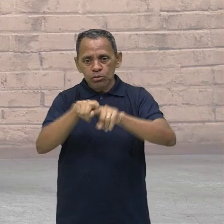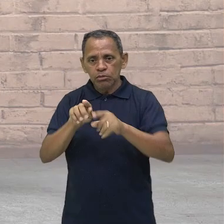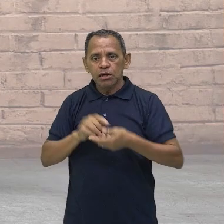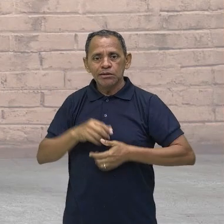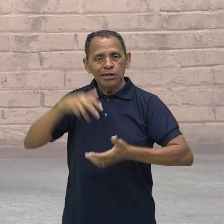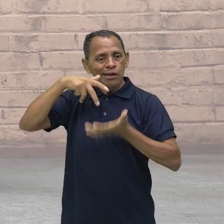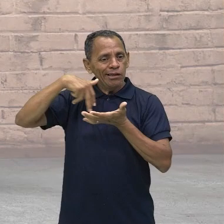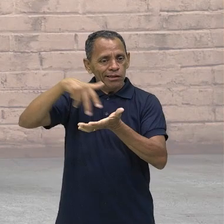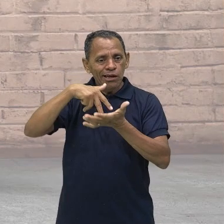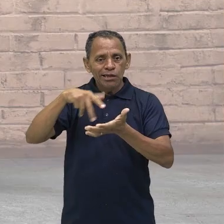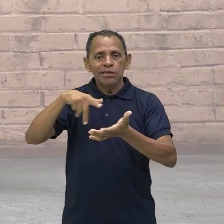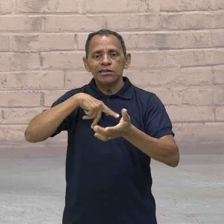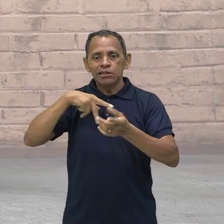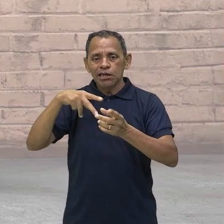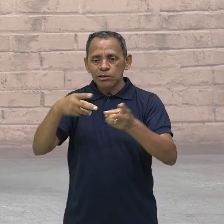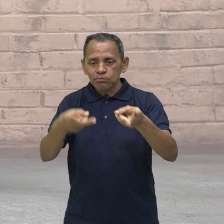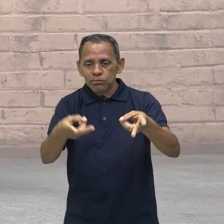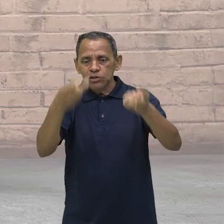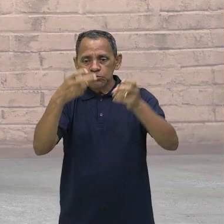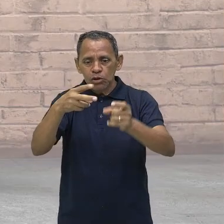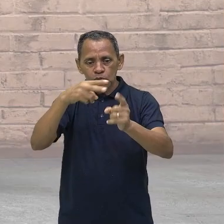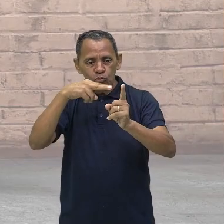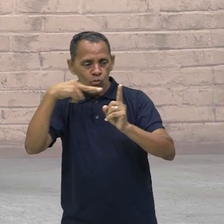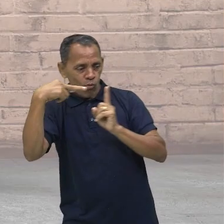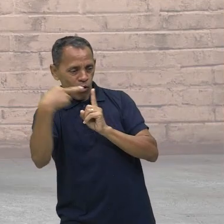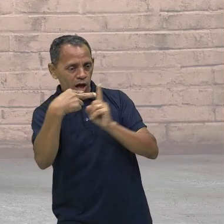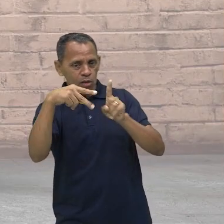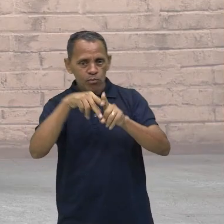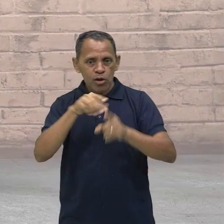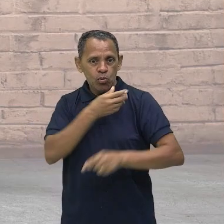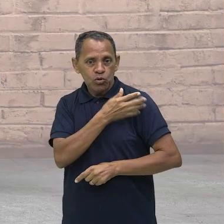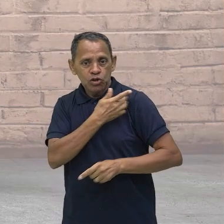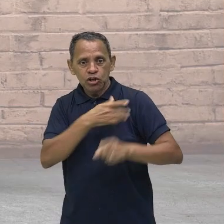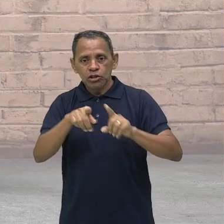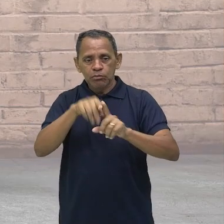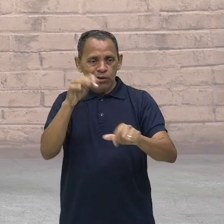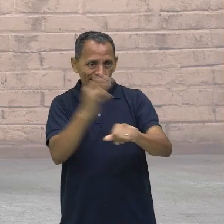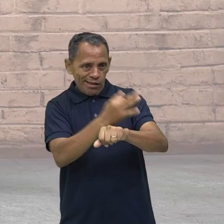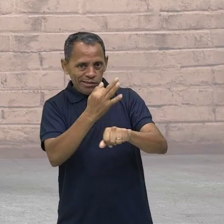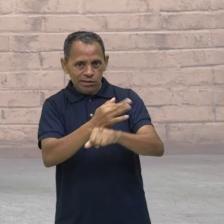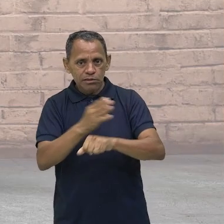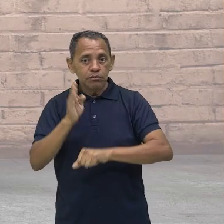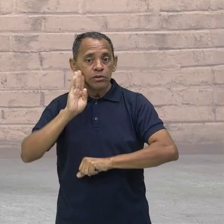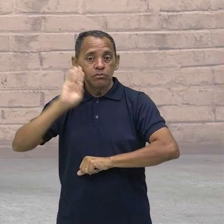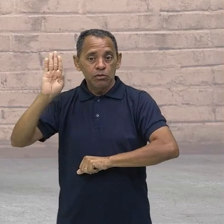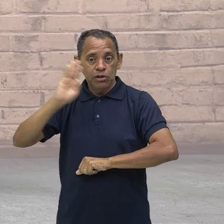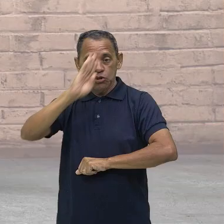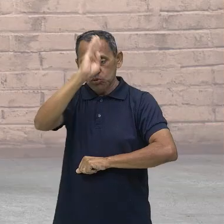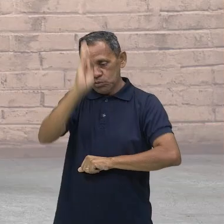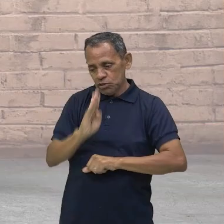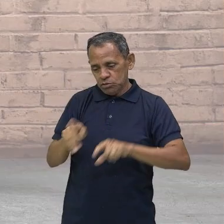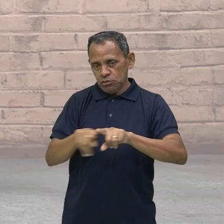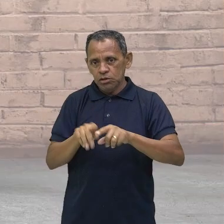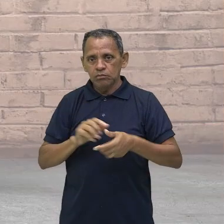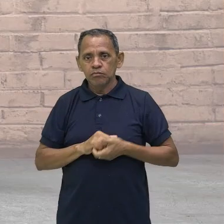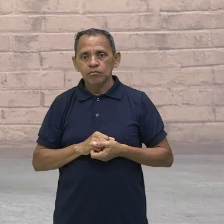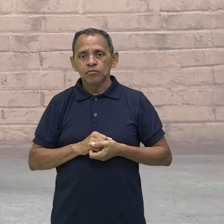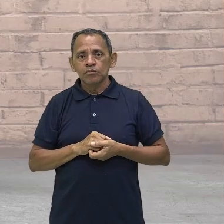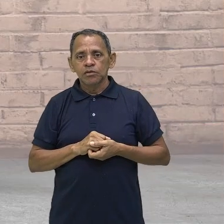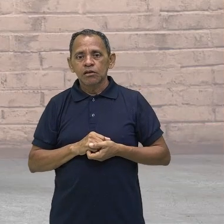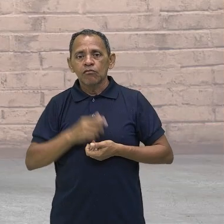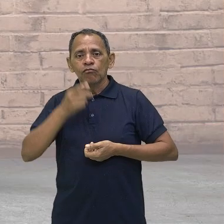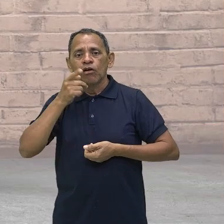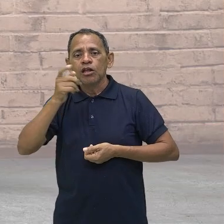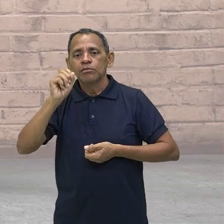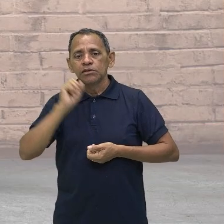esse olhar do preconceito e da resistência, principalmente no Brasil. E, claro, ícone disso é quando a gente vem